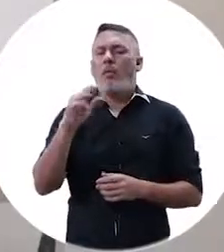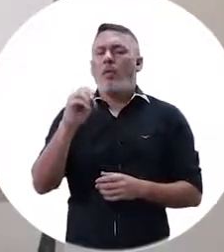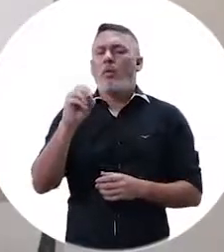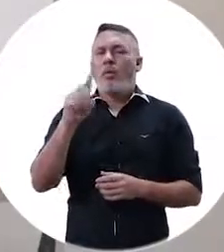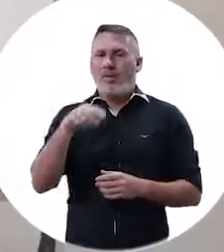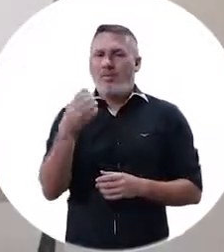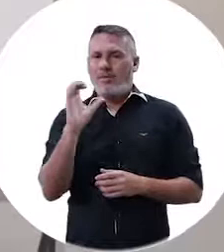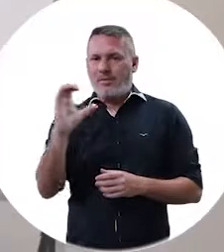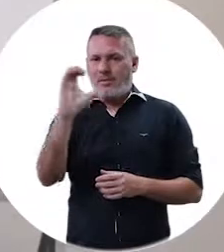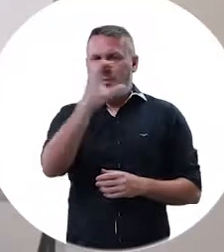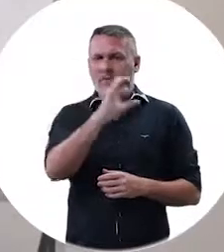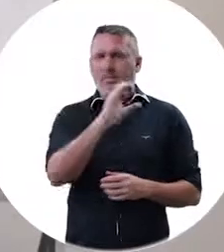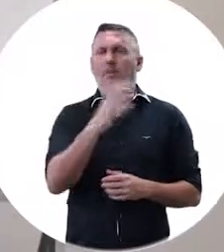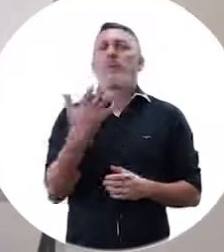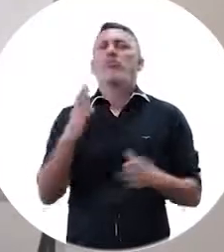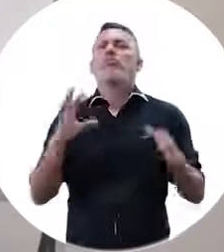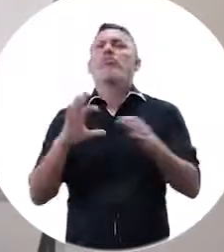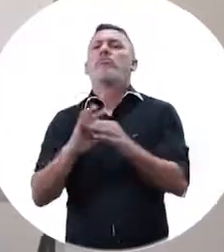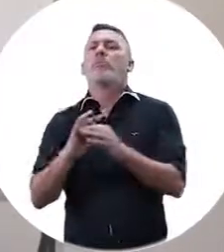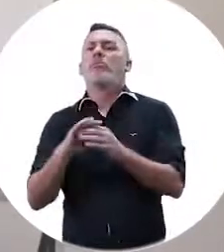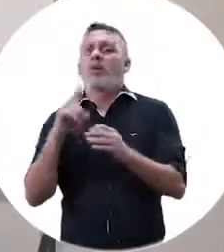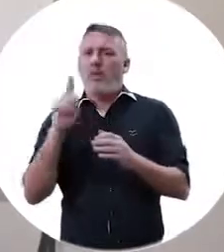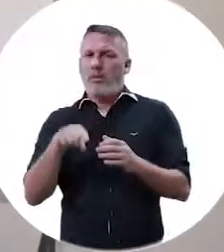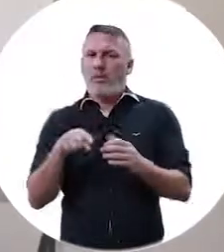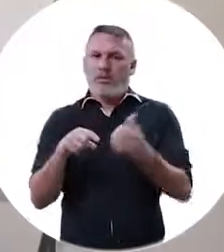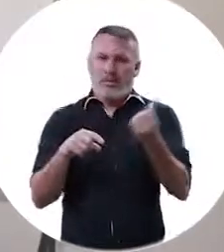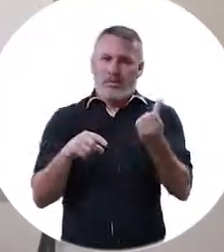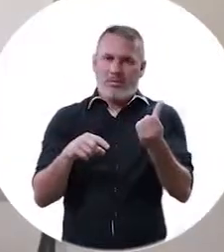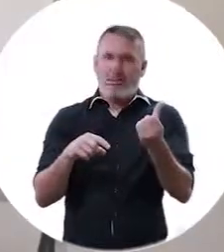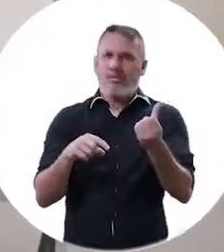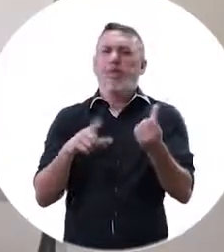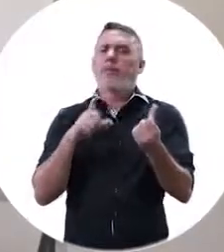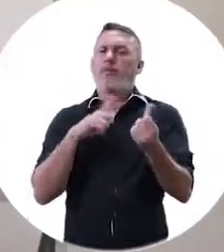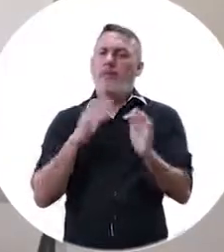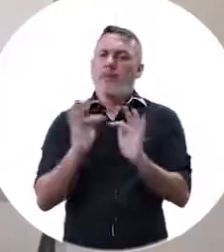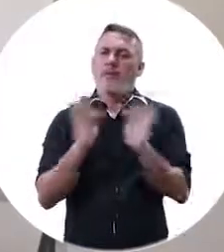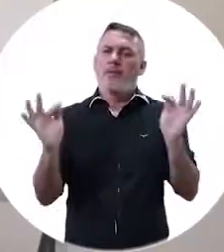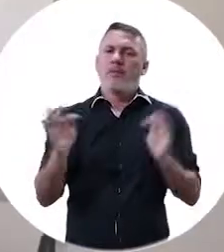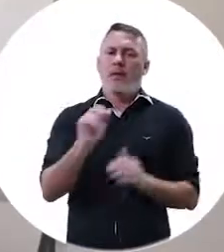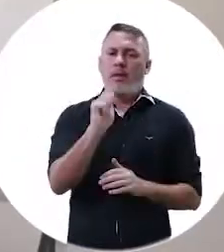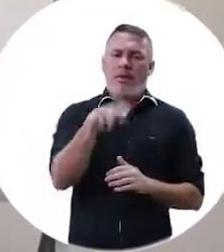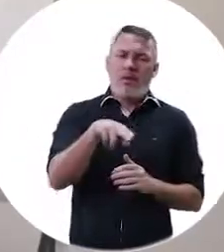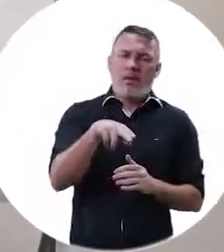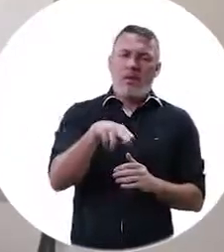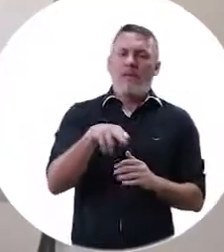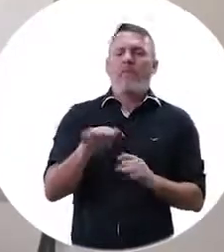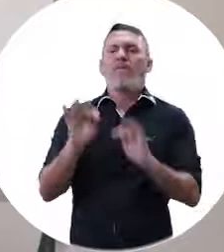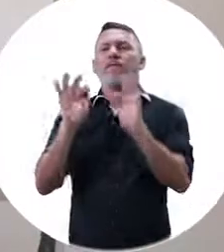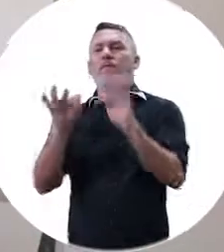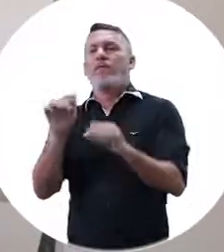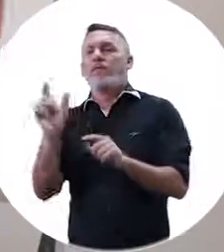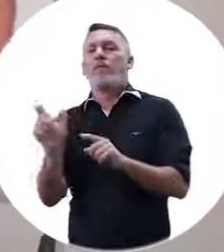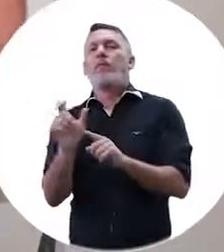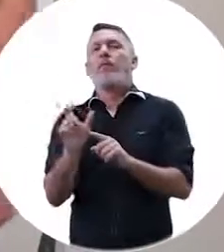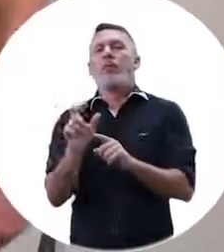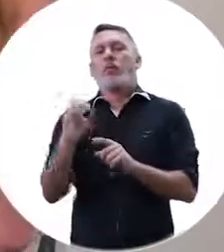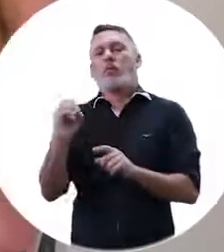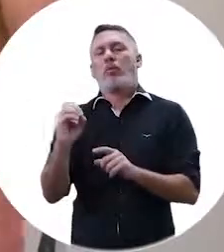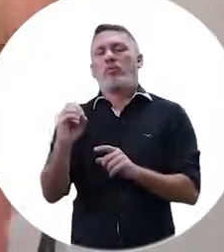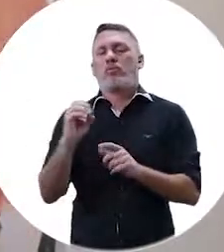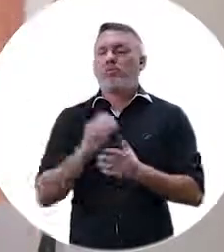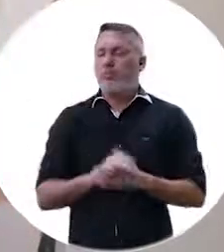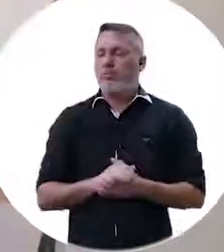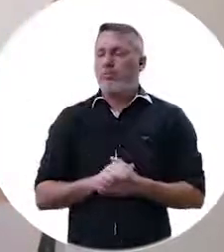carbonos. X. Somente ligação simples em fixo. An. Terminação de